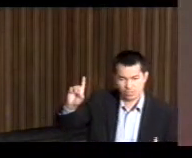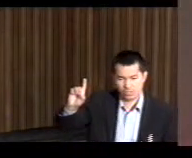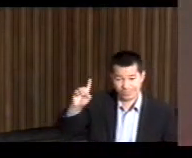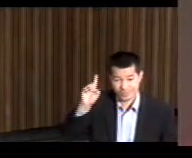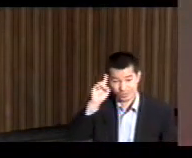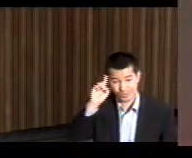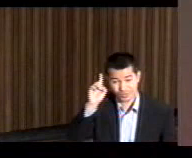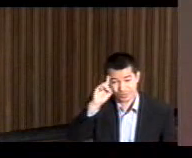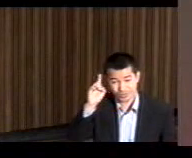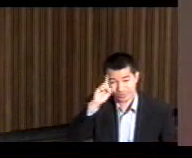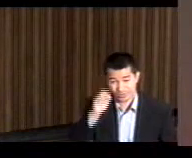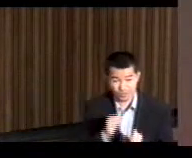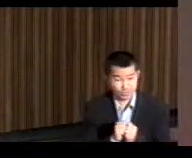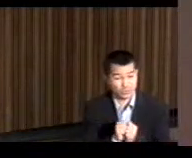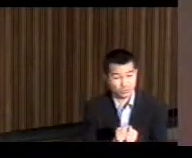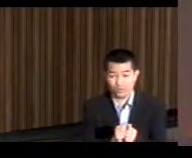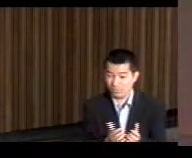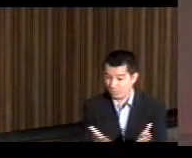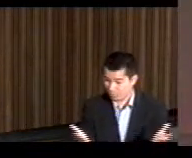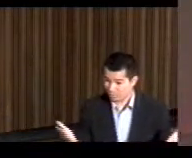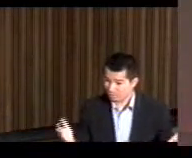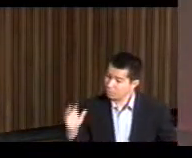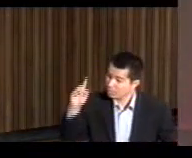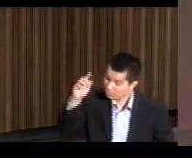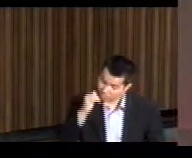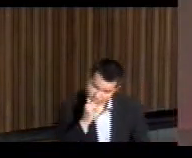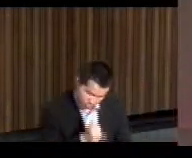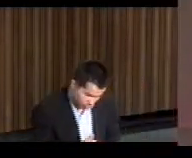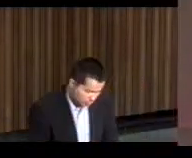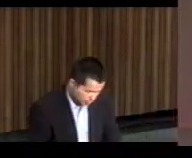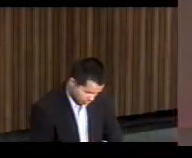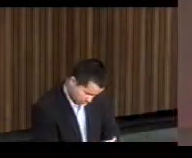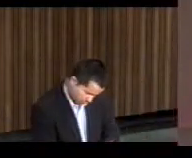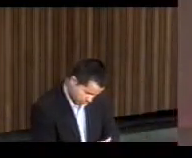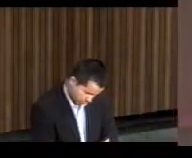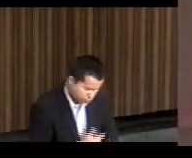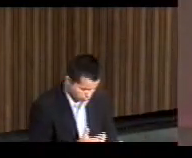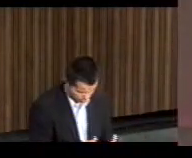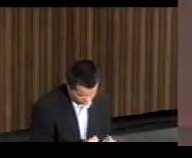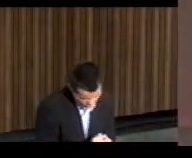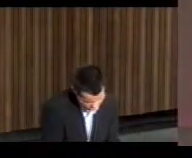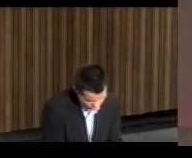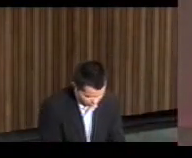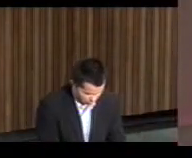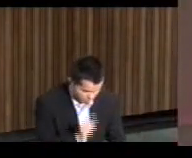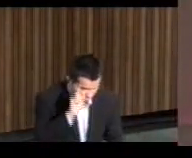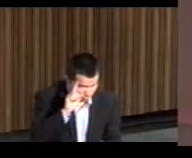ter um pacto comigo, você tem que aprender a caminhar comigo todo dia. É o Deus